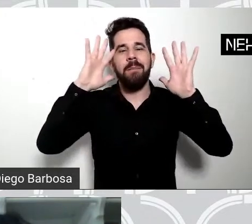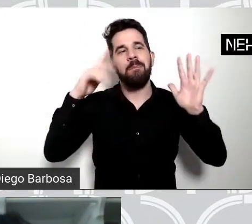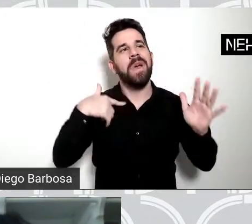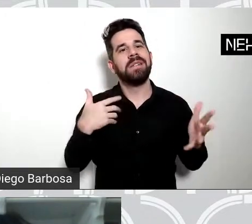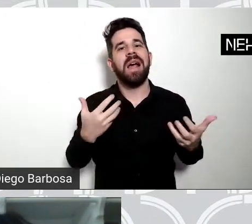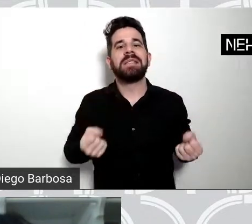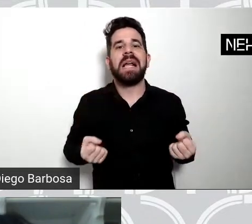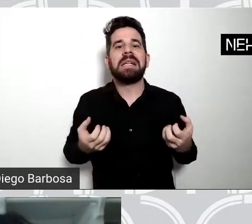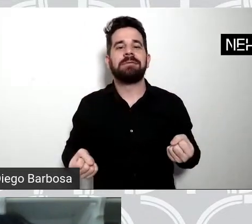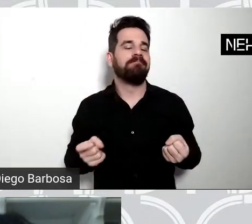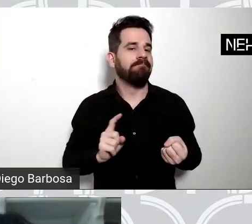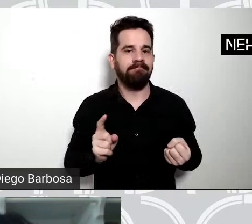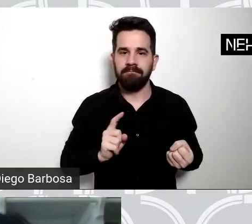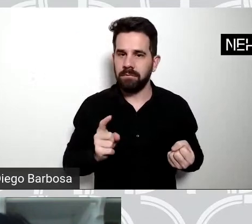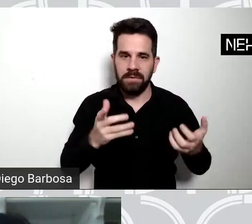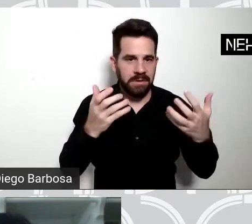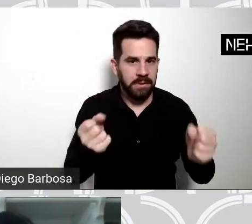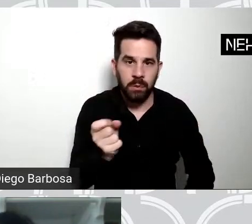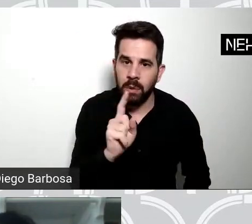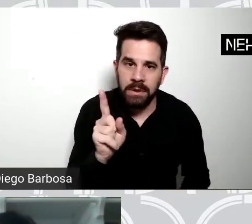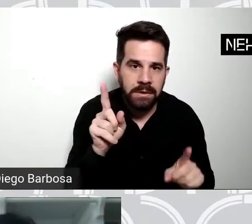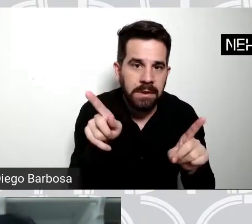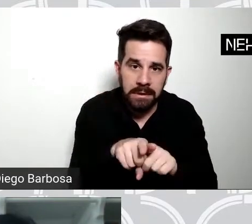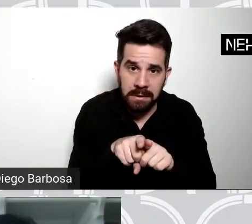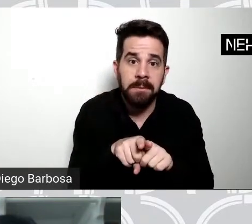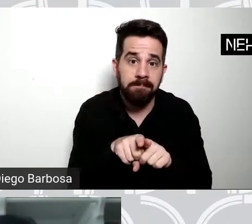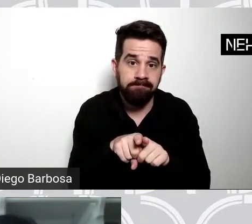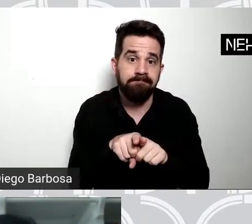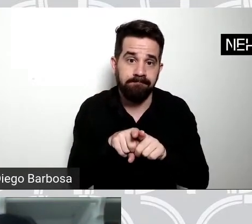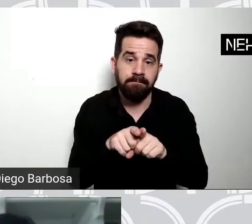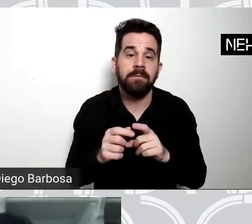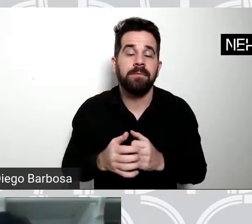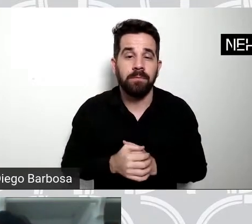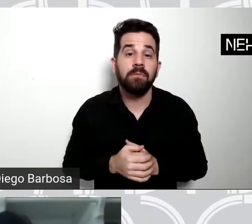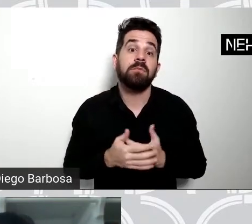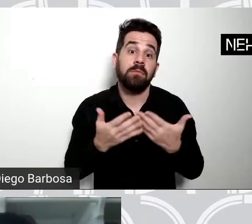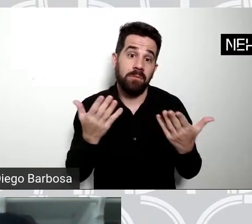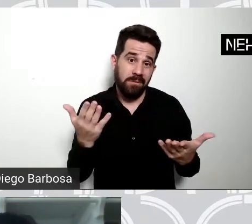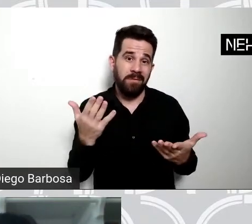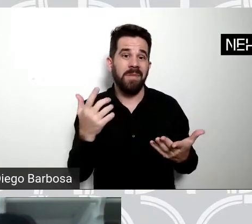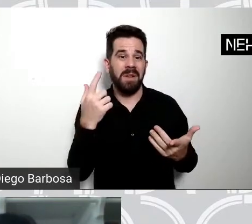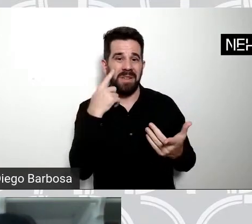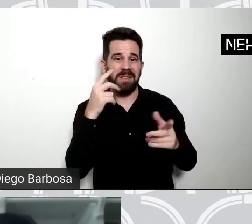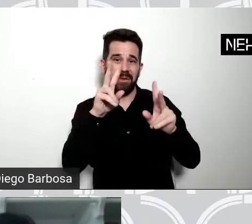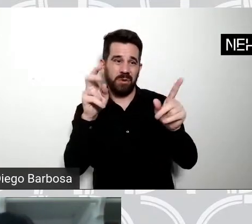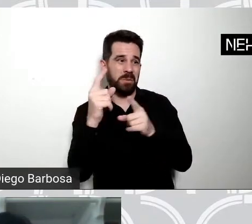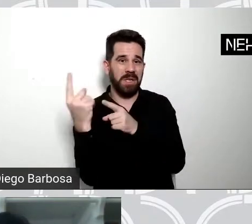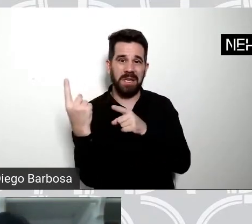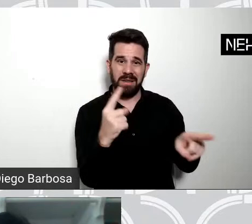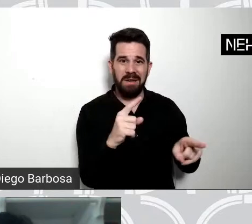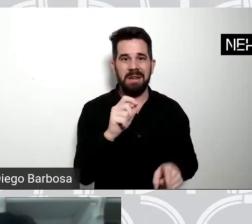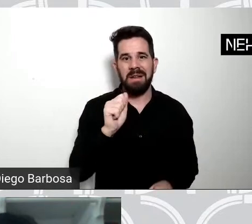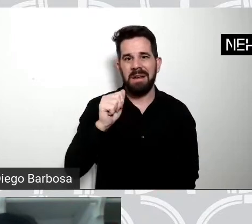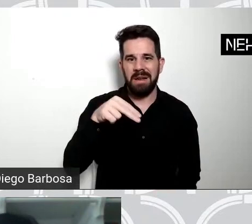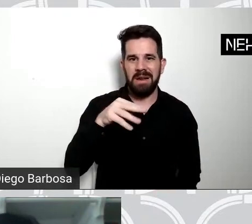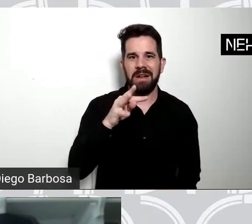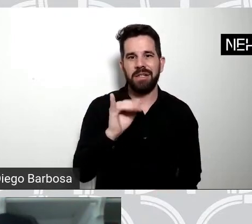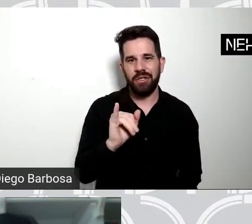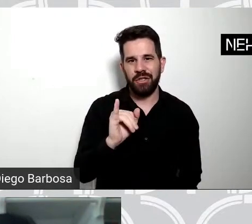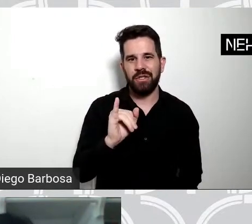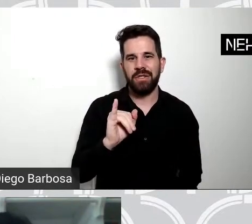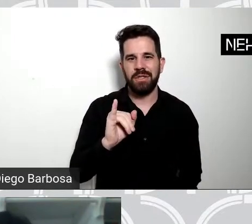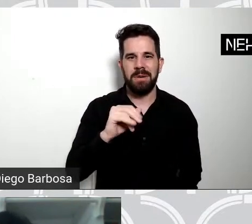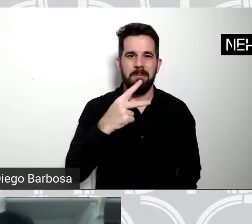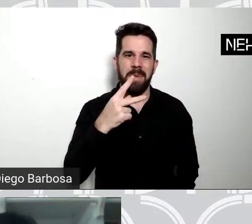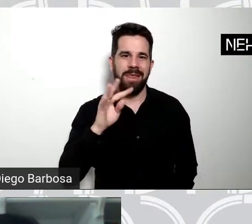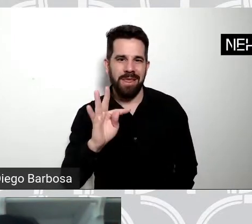de visita dessas pessoas, né? Então, o antipetismo, o lavajatismo e todos esses